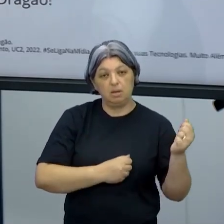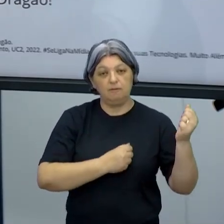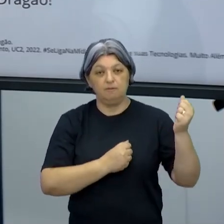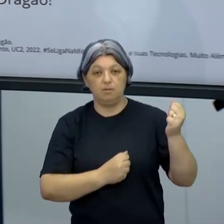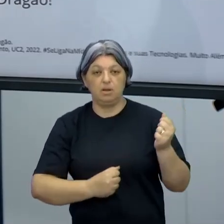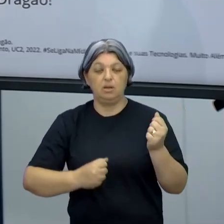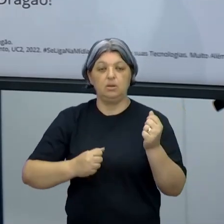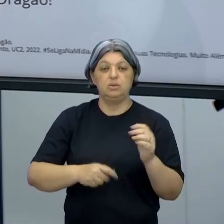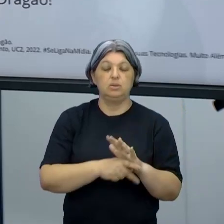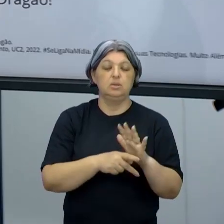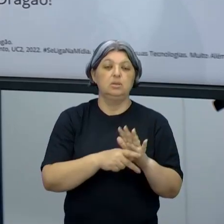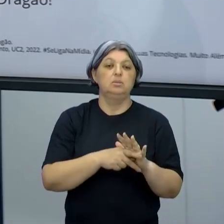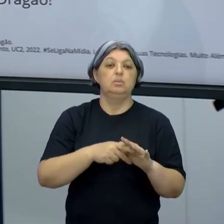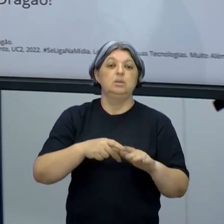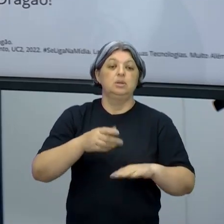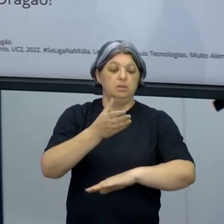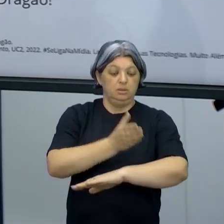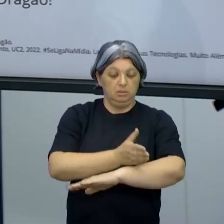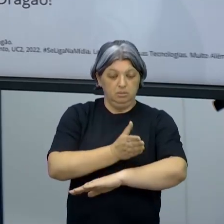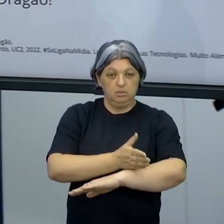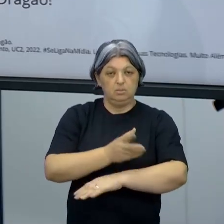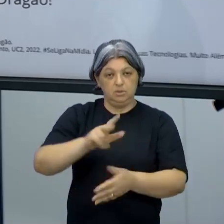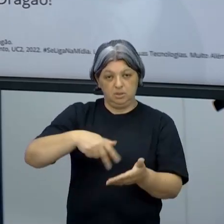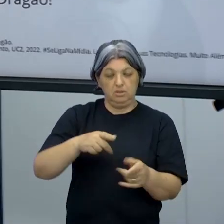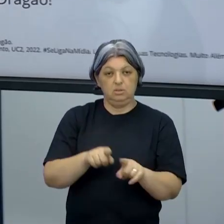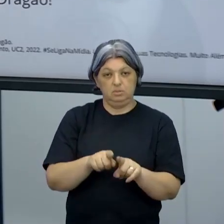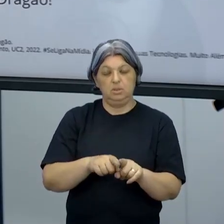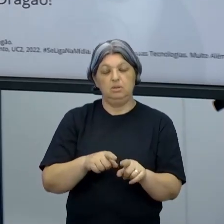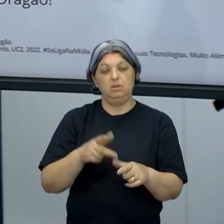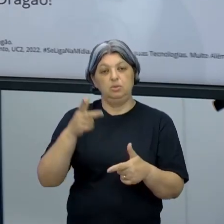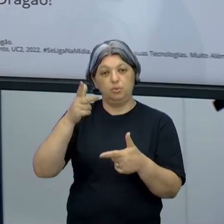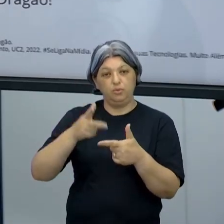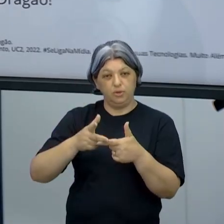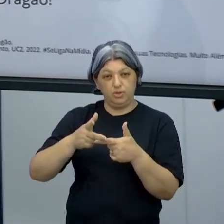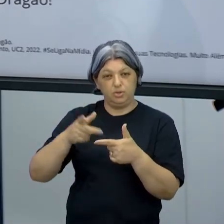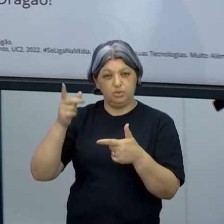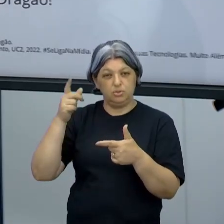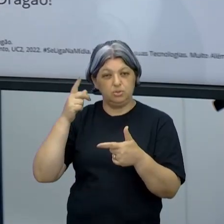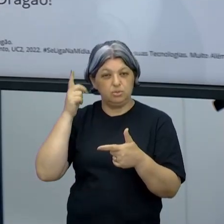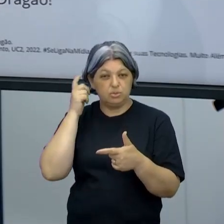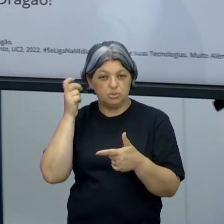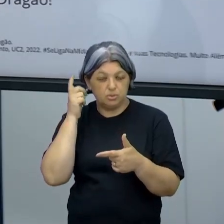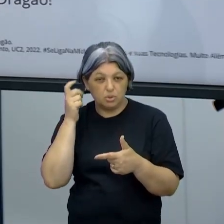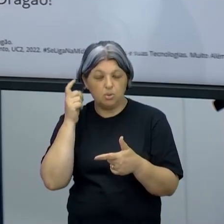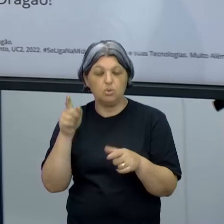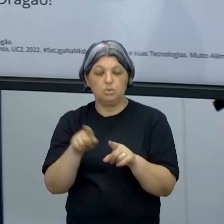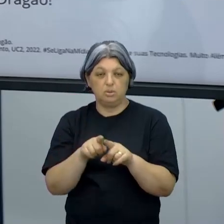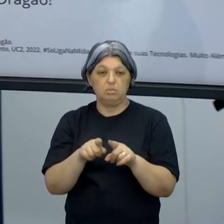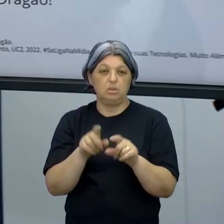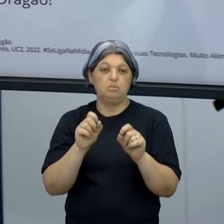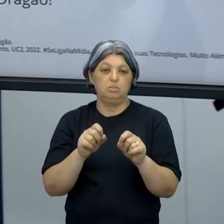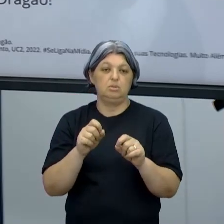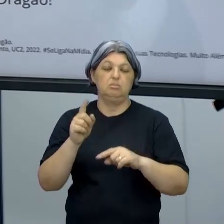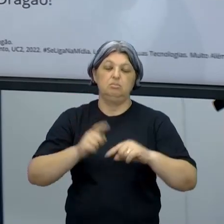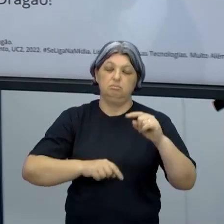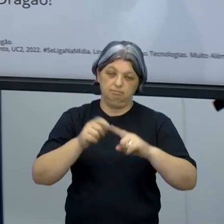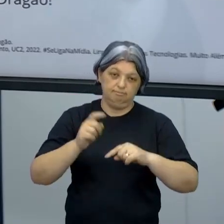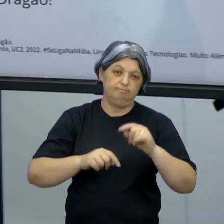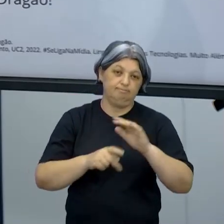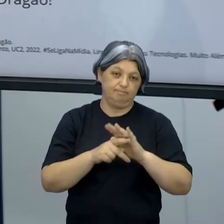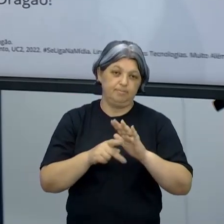a célula do videoclipe, também adequada aí ao que a gente produz do audiovisual, pode ser adequada à produção de um material aqui no